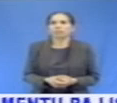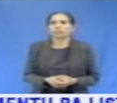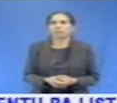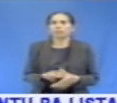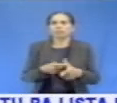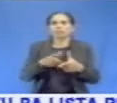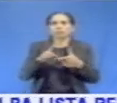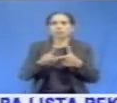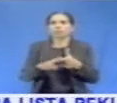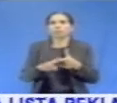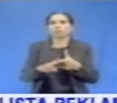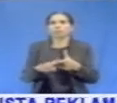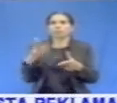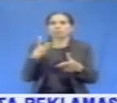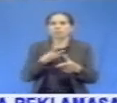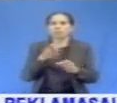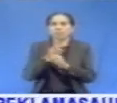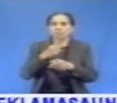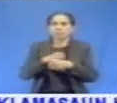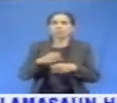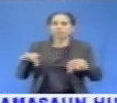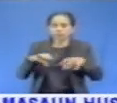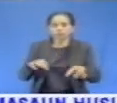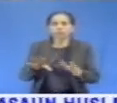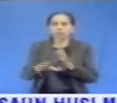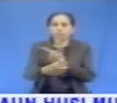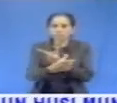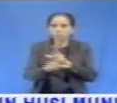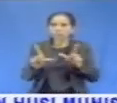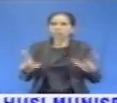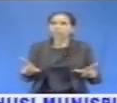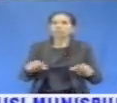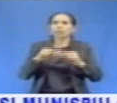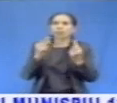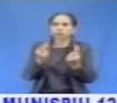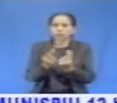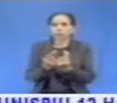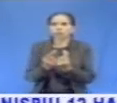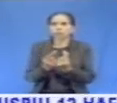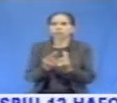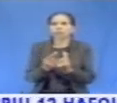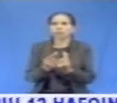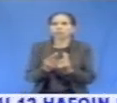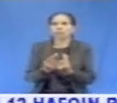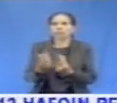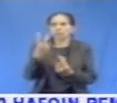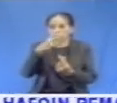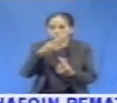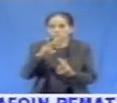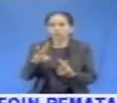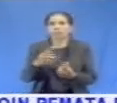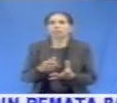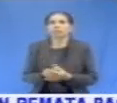Depois de antes mesmo de entrar a assistência, equipa sanitária ainda vai parar